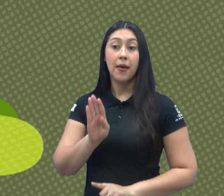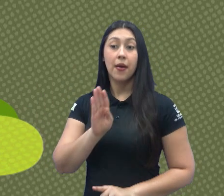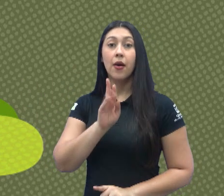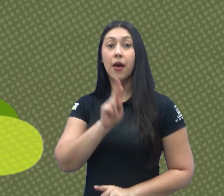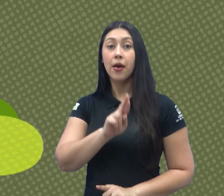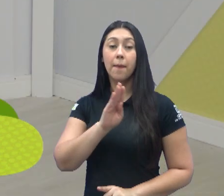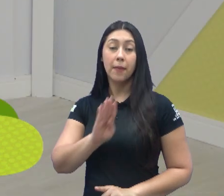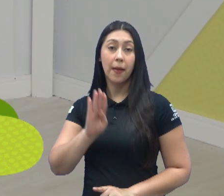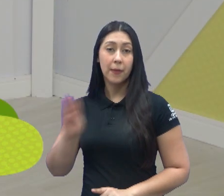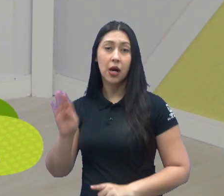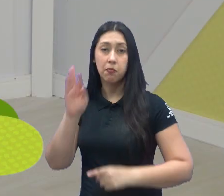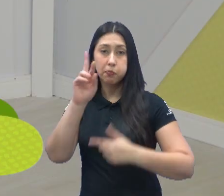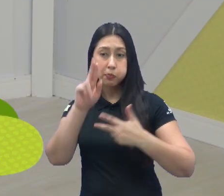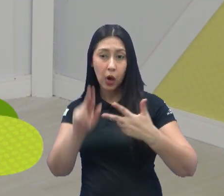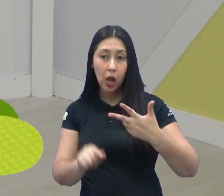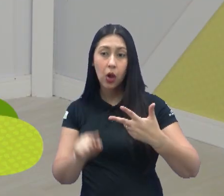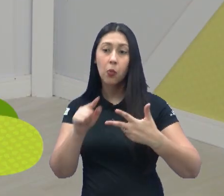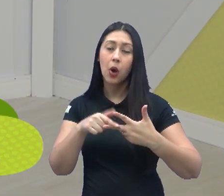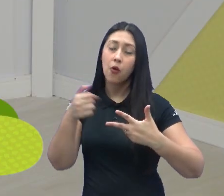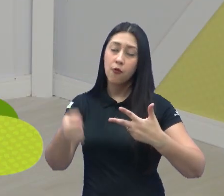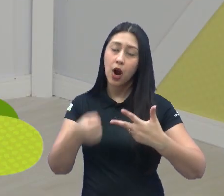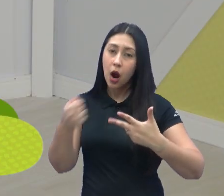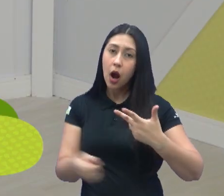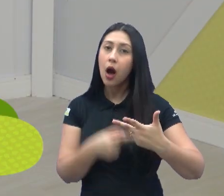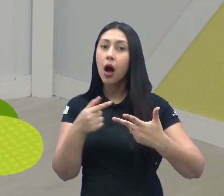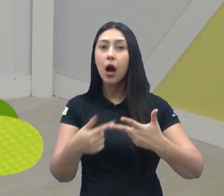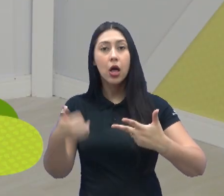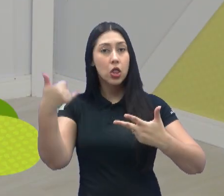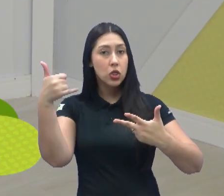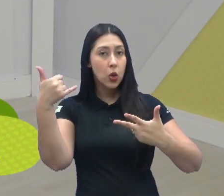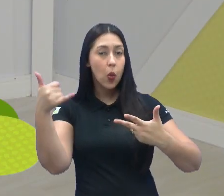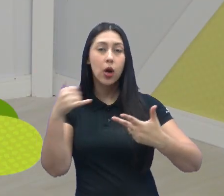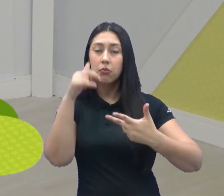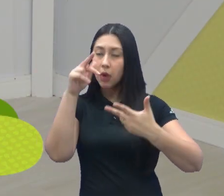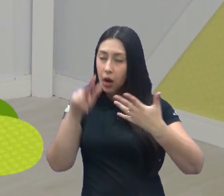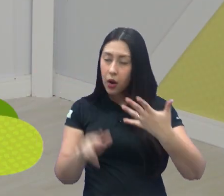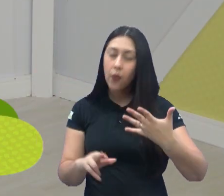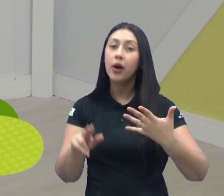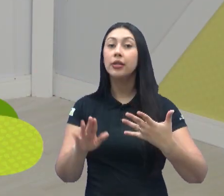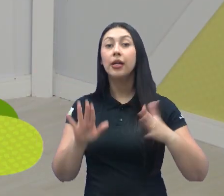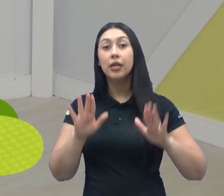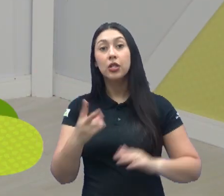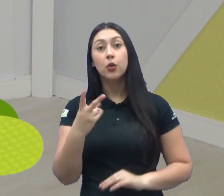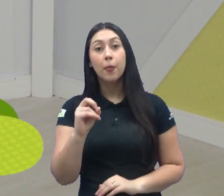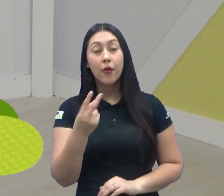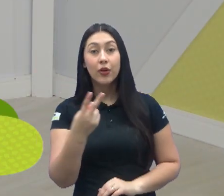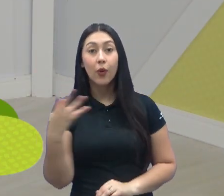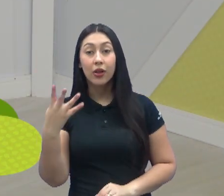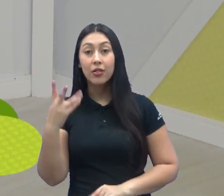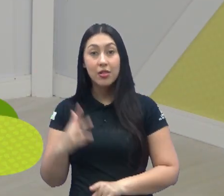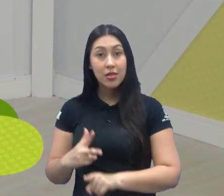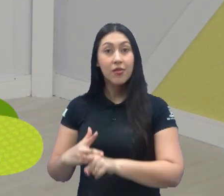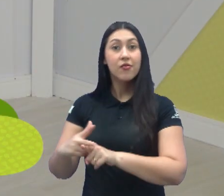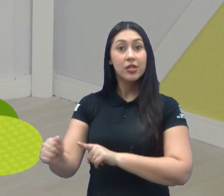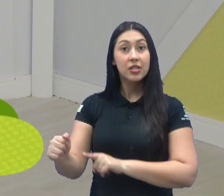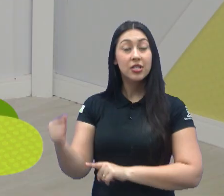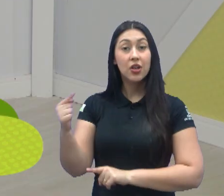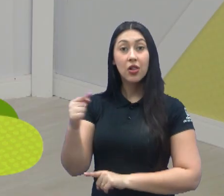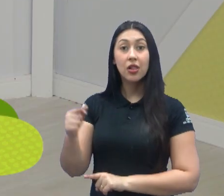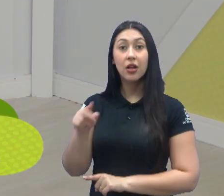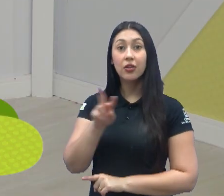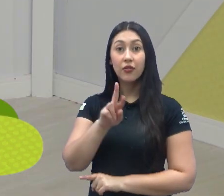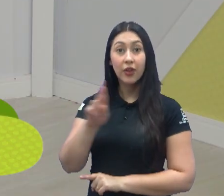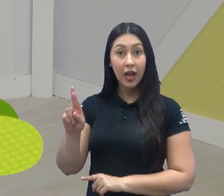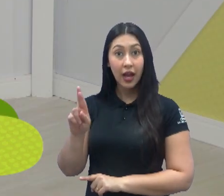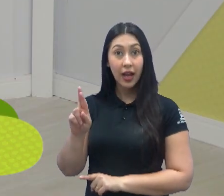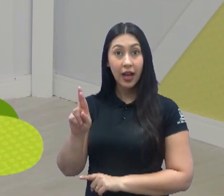Ferroviária, Ituano e Guarani. E em 2024 ele foi campeão brasileiro da Série C com o Volta Redonda. E agora, um